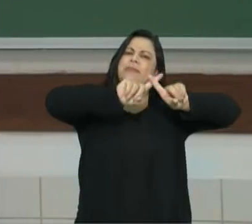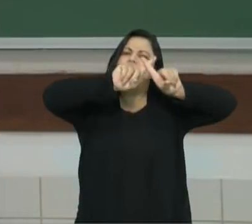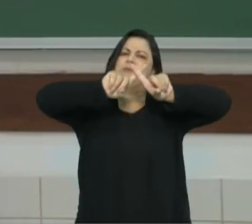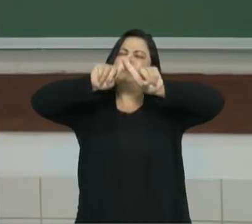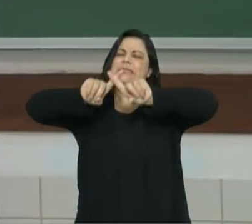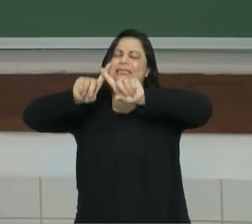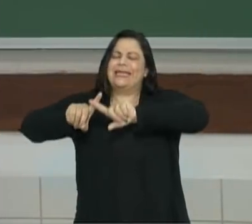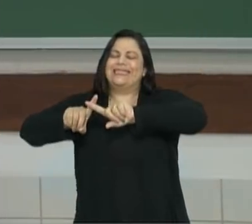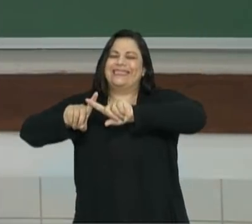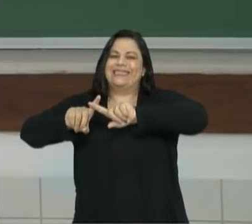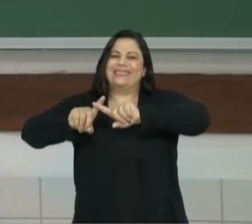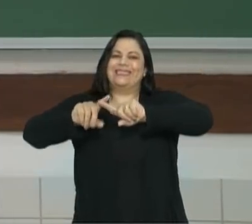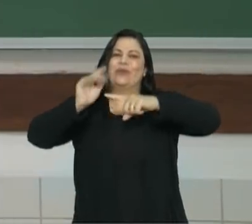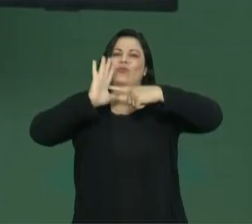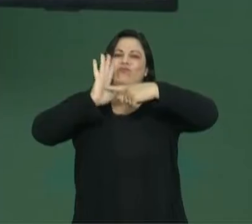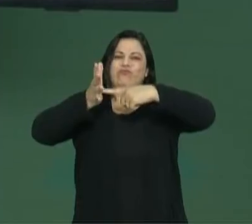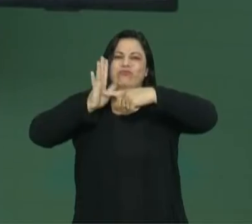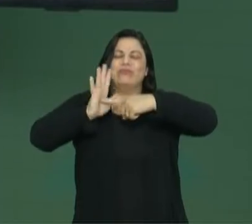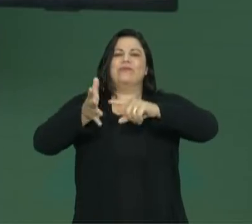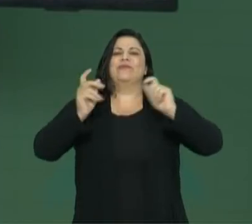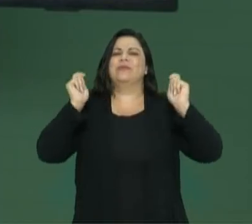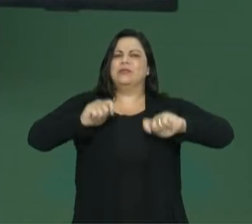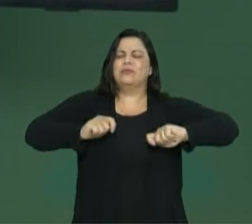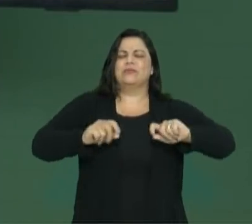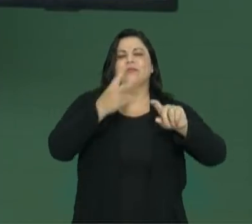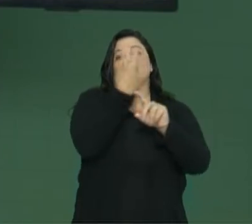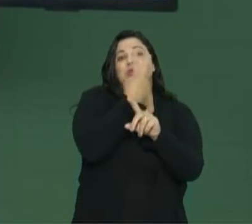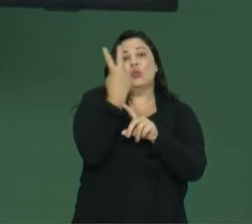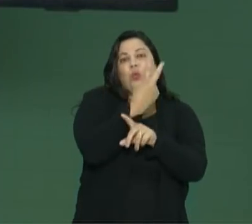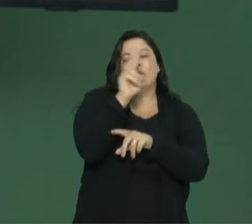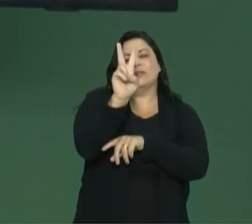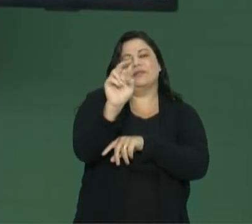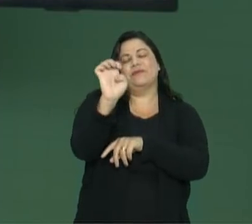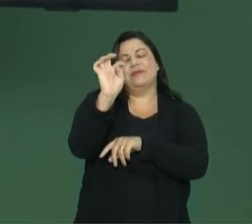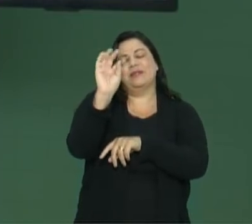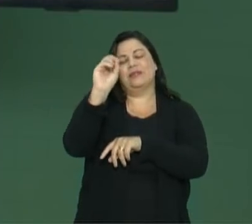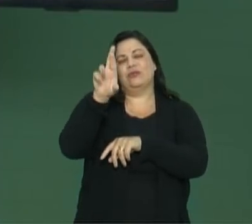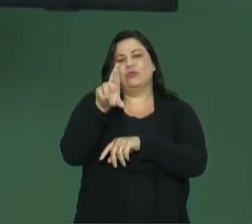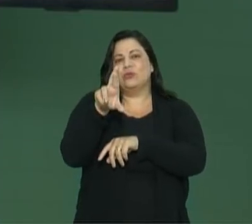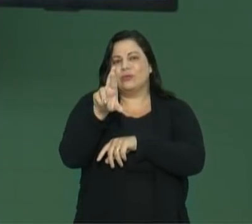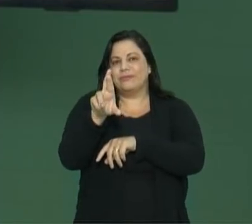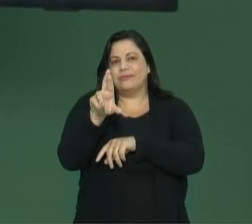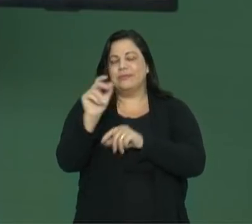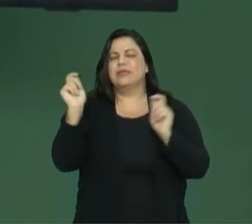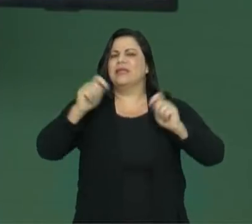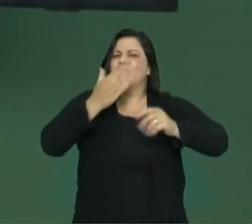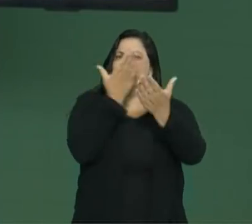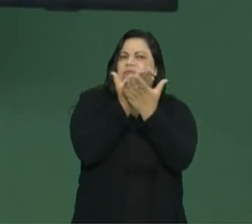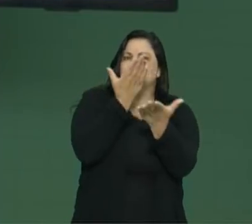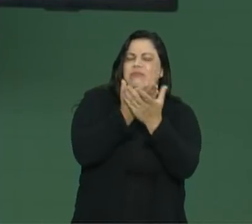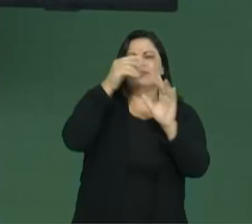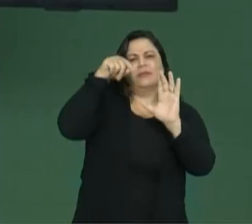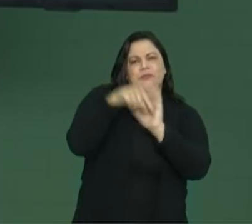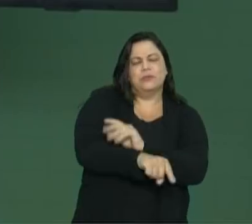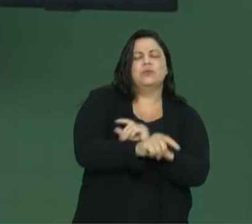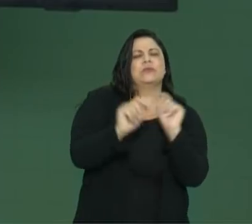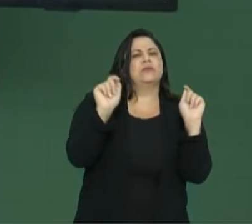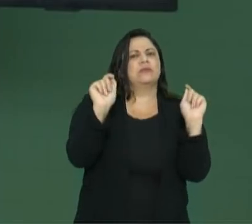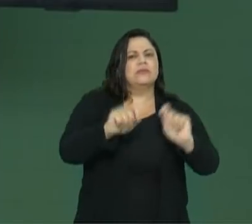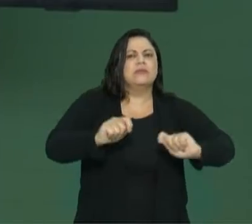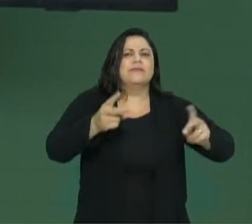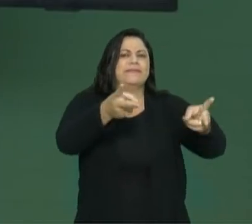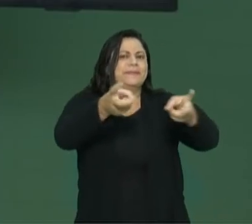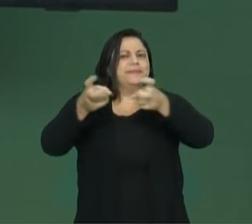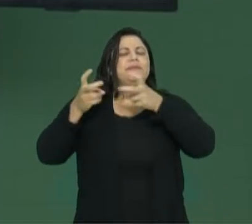vetores. Certo? Então, eu estou multiplicando dois vetores e vocês vão, né, quem for estudar um pouquinho mais sobre essa questão, você vai perceber que